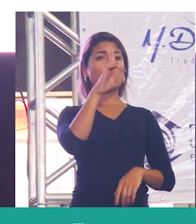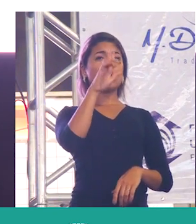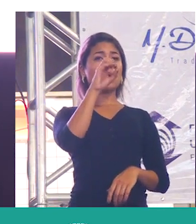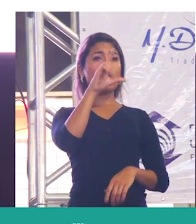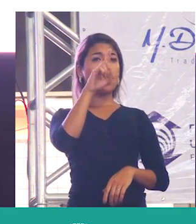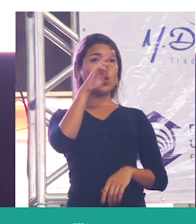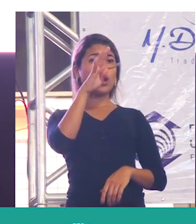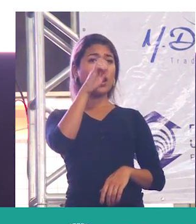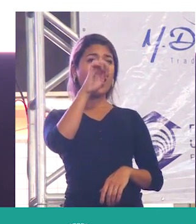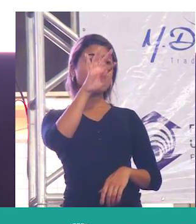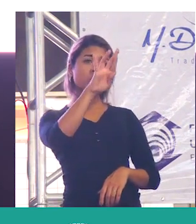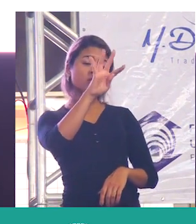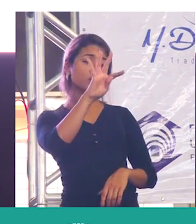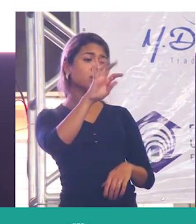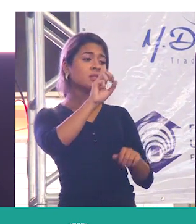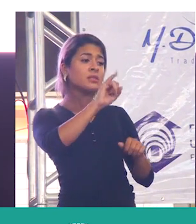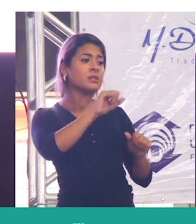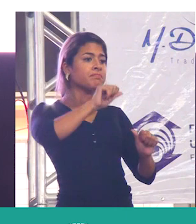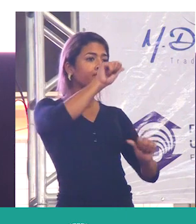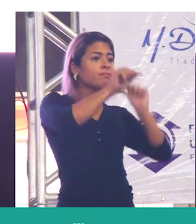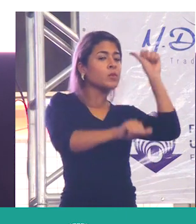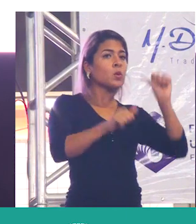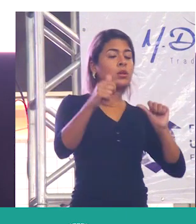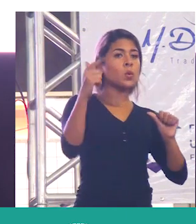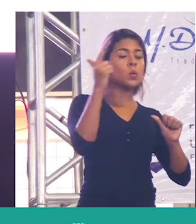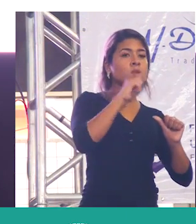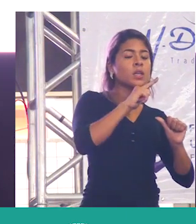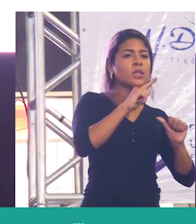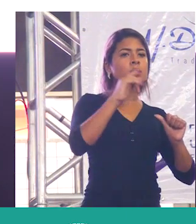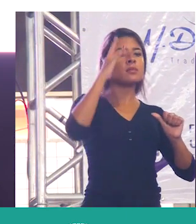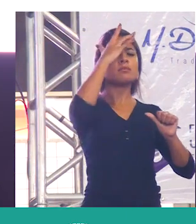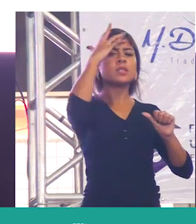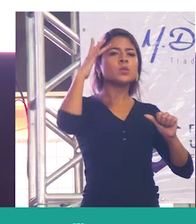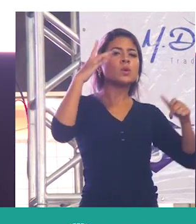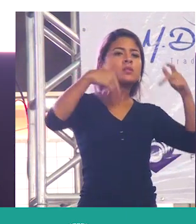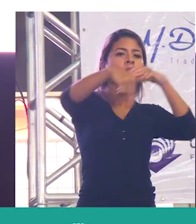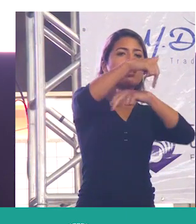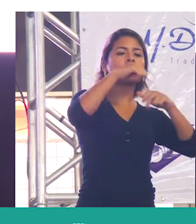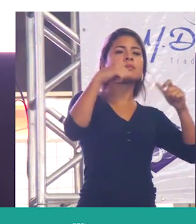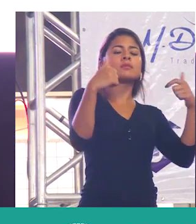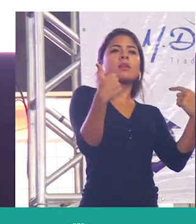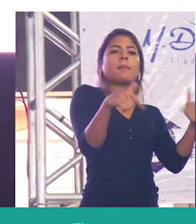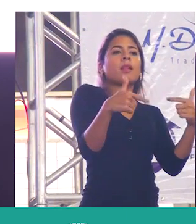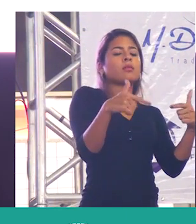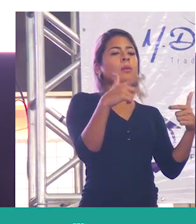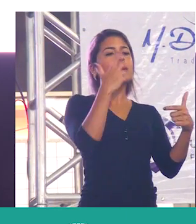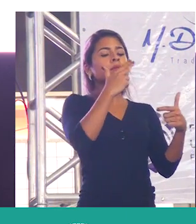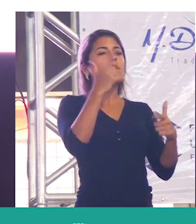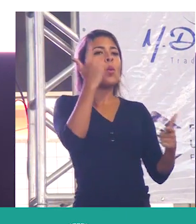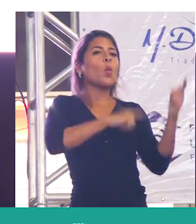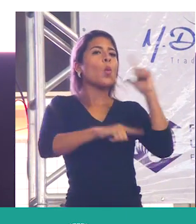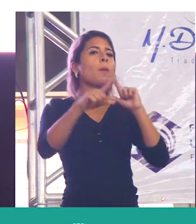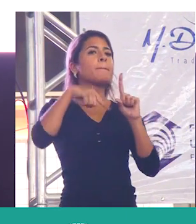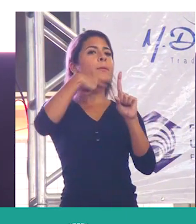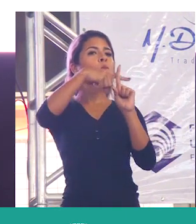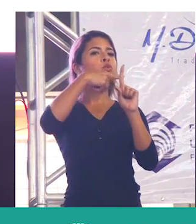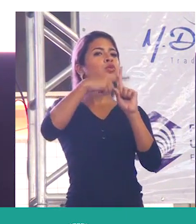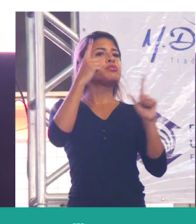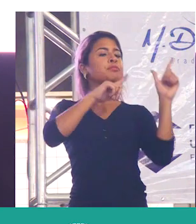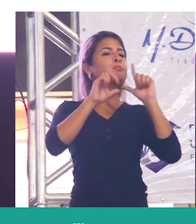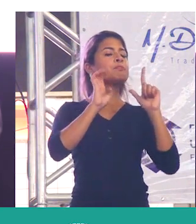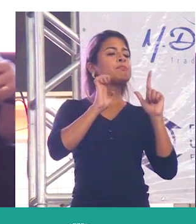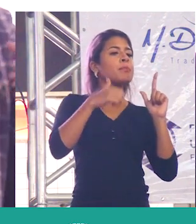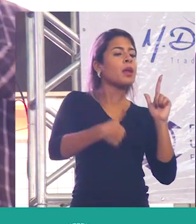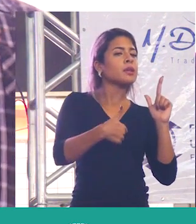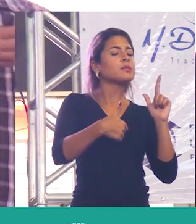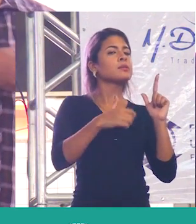chegou a realizá-las, para a classe trabalhadora e camponesa seria muito positiva. Só que os